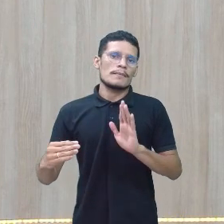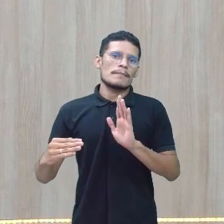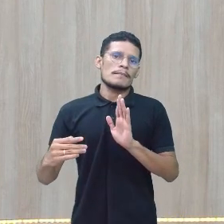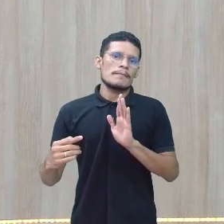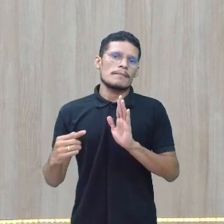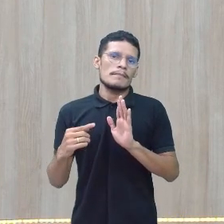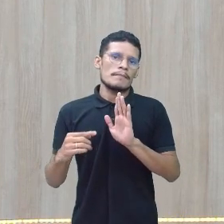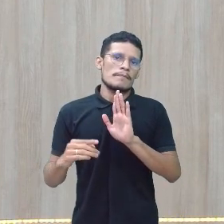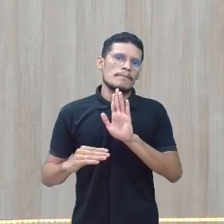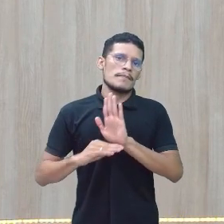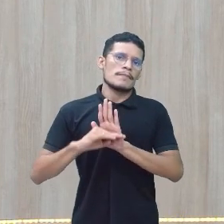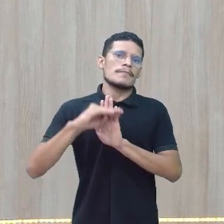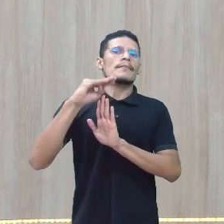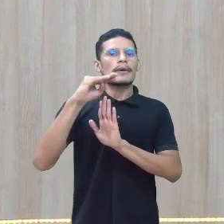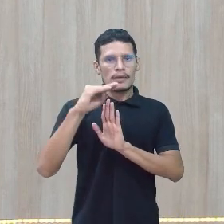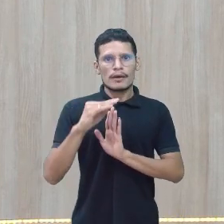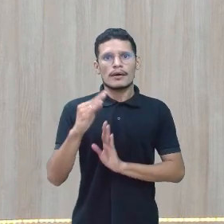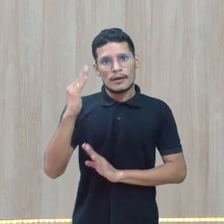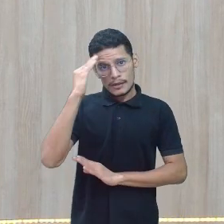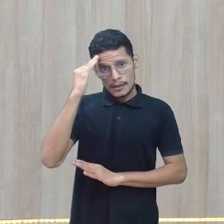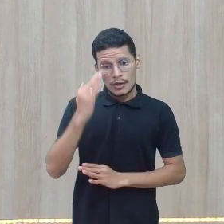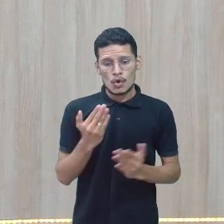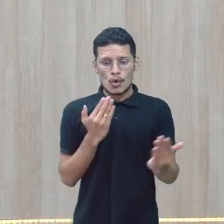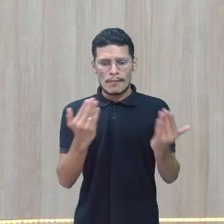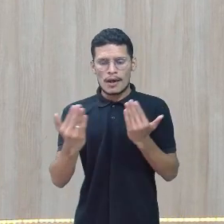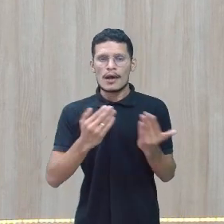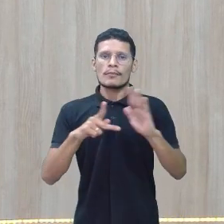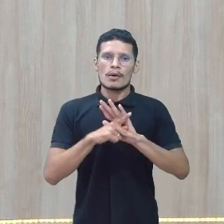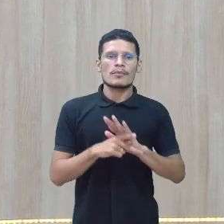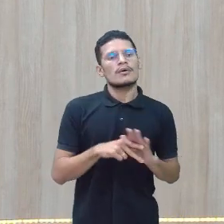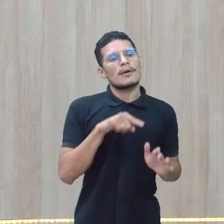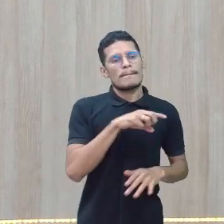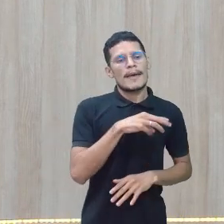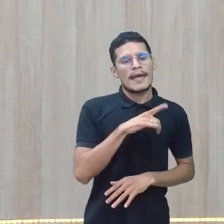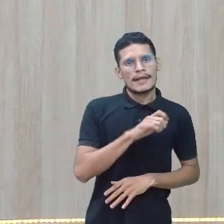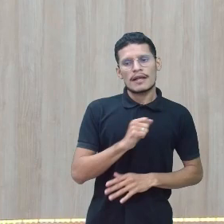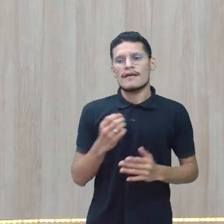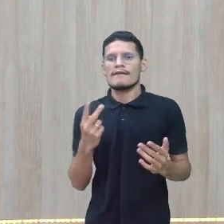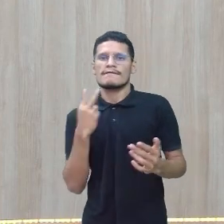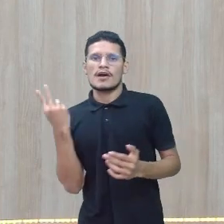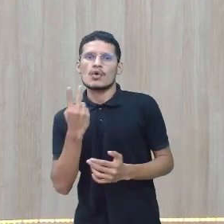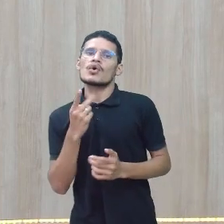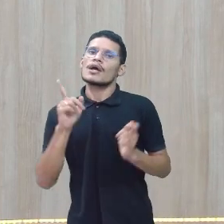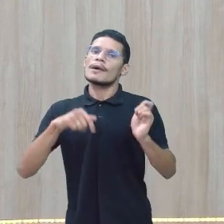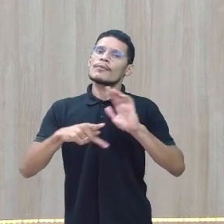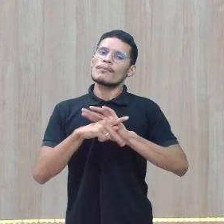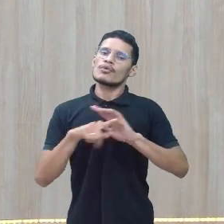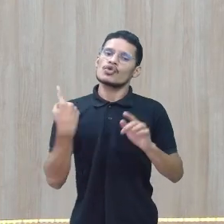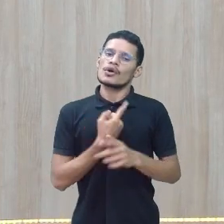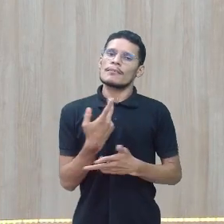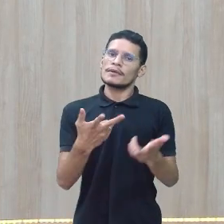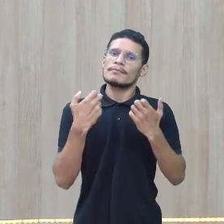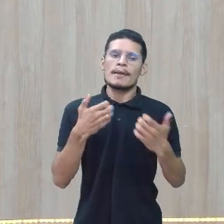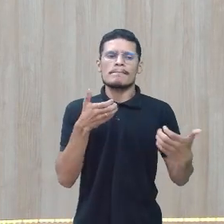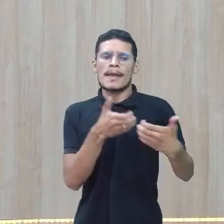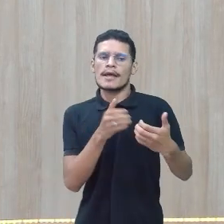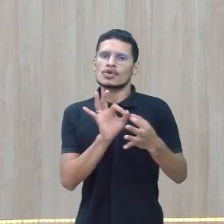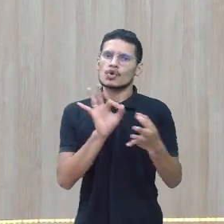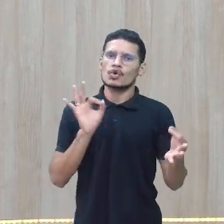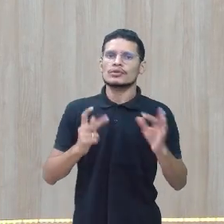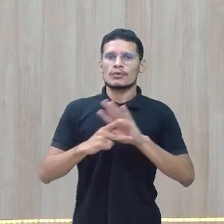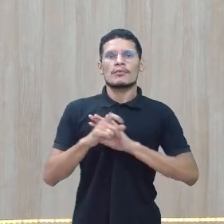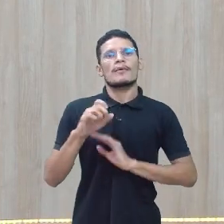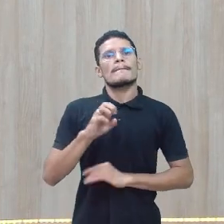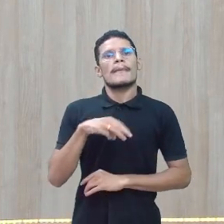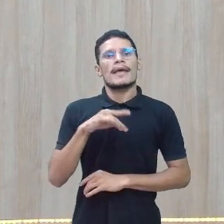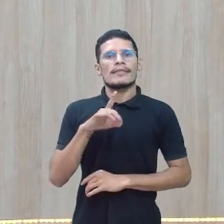aritmética com o valor de fato do conjunto faz com que eu perceba quão longe ou quão perto esse número está dessa